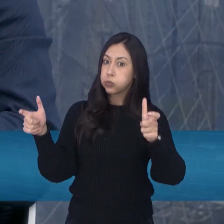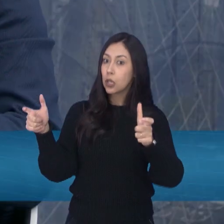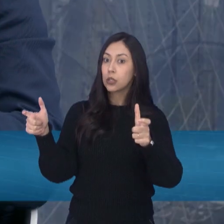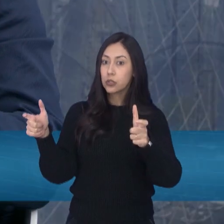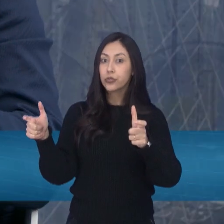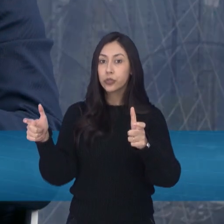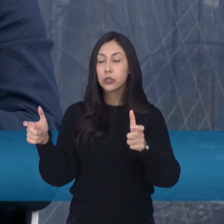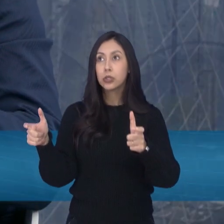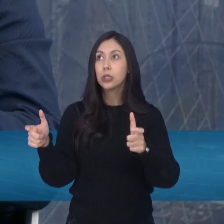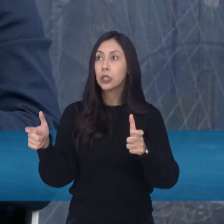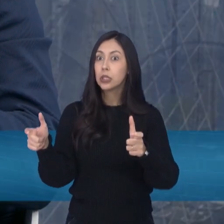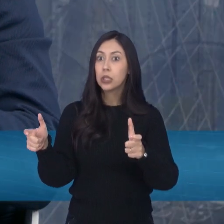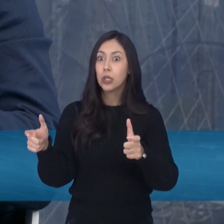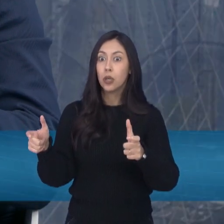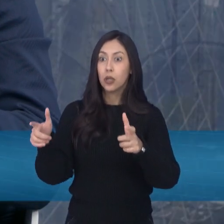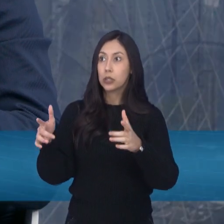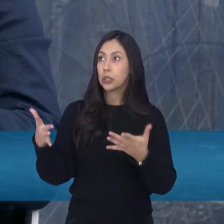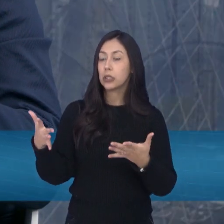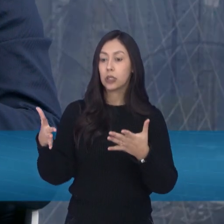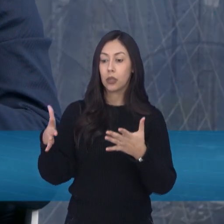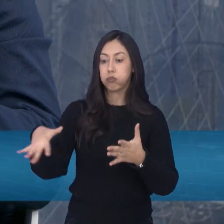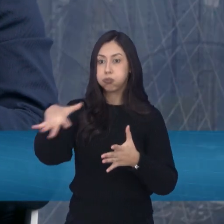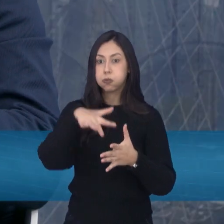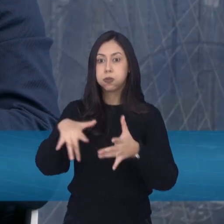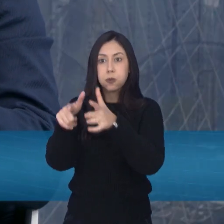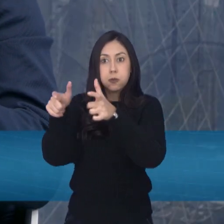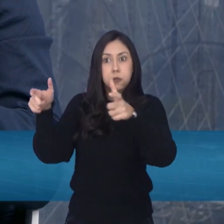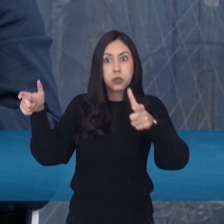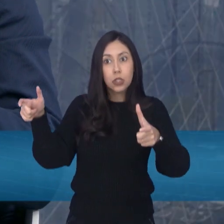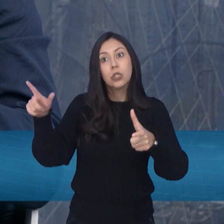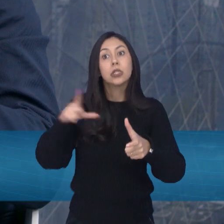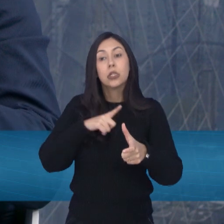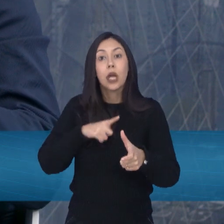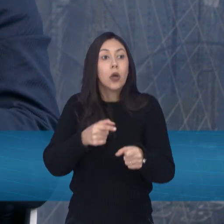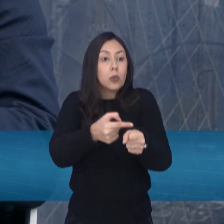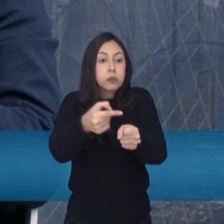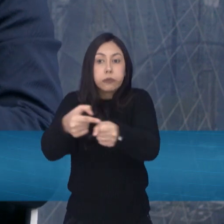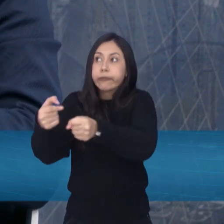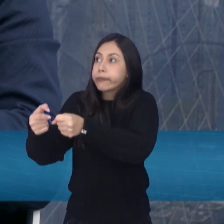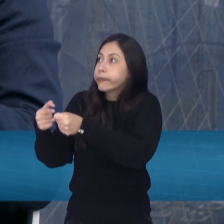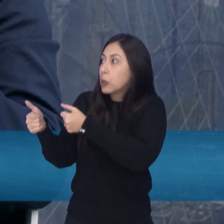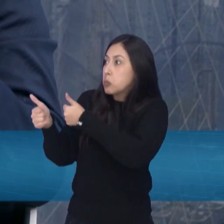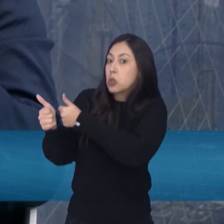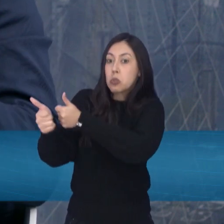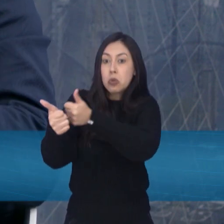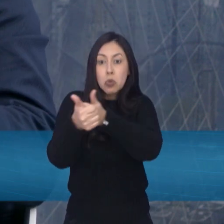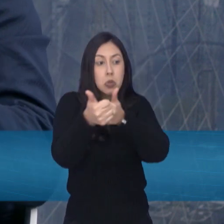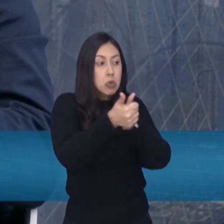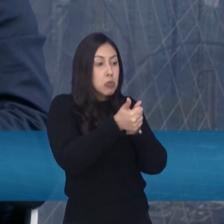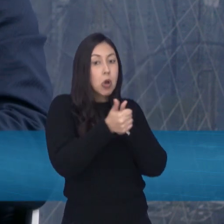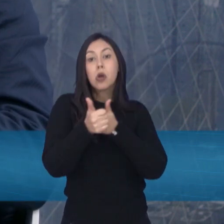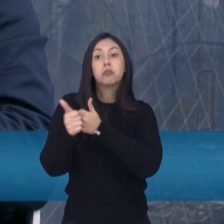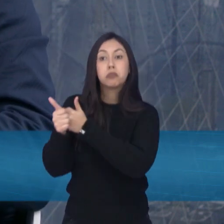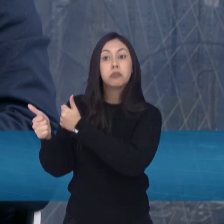ela quase que determina uma região metropolitana, onde você tem cidades ali com divisa, é difícil você saber onde você está